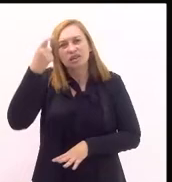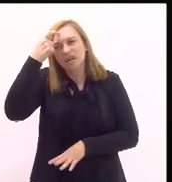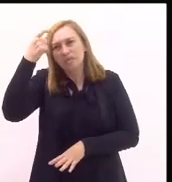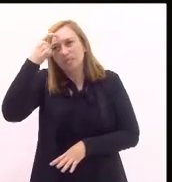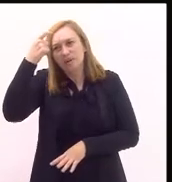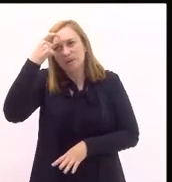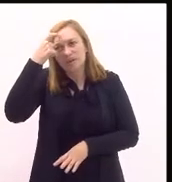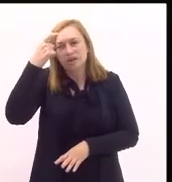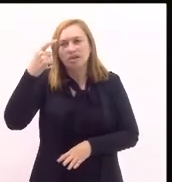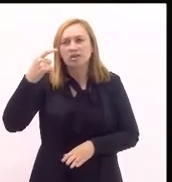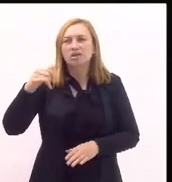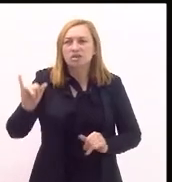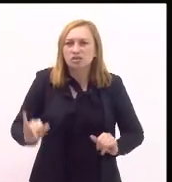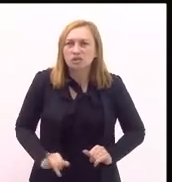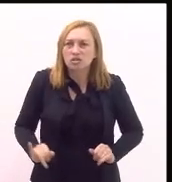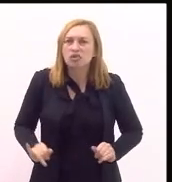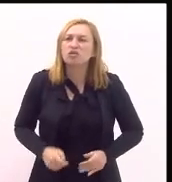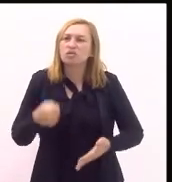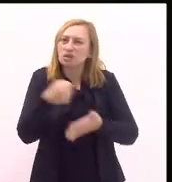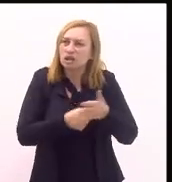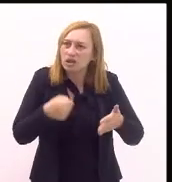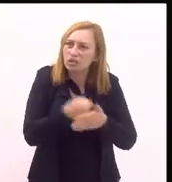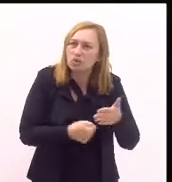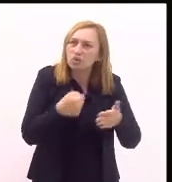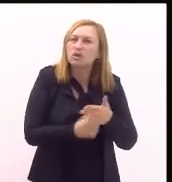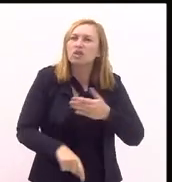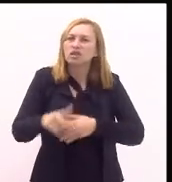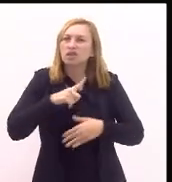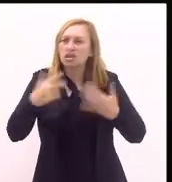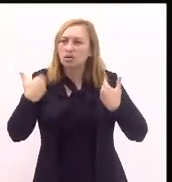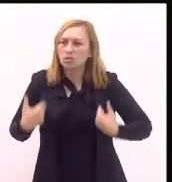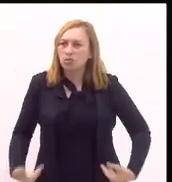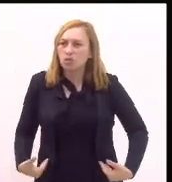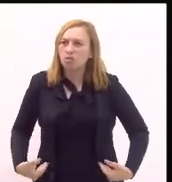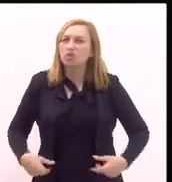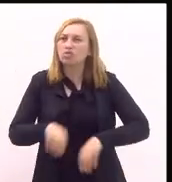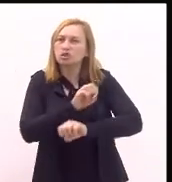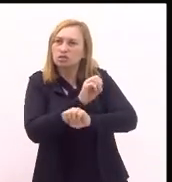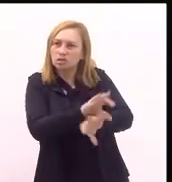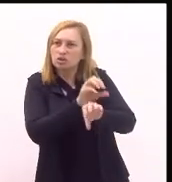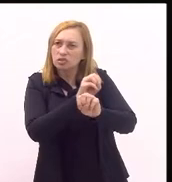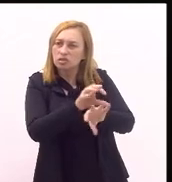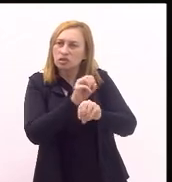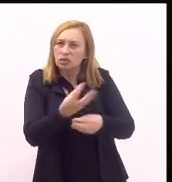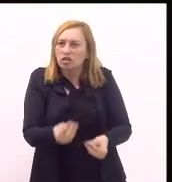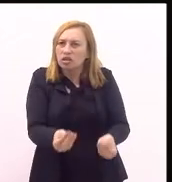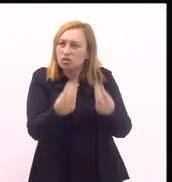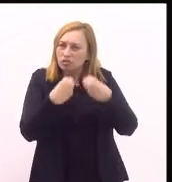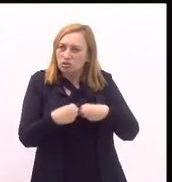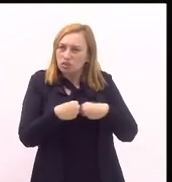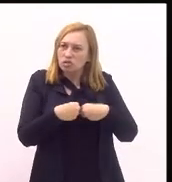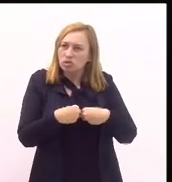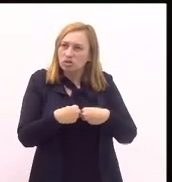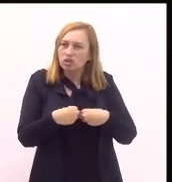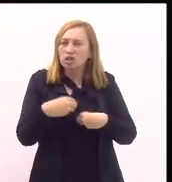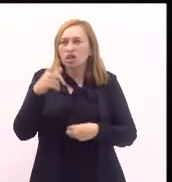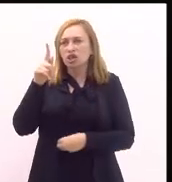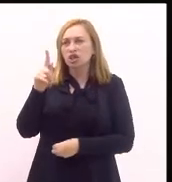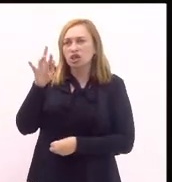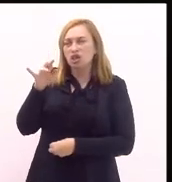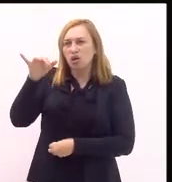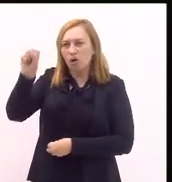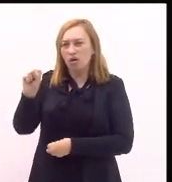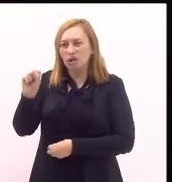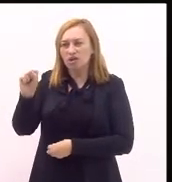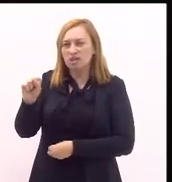memória das Dores das lutas que trazem no corpo e do ensinamento que nos dão Como griôs que são